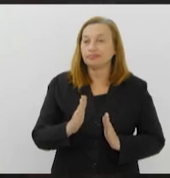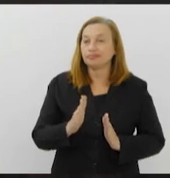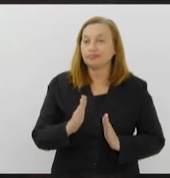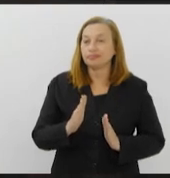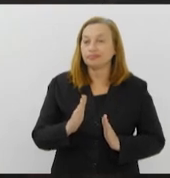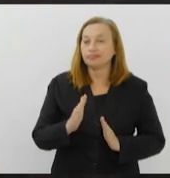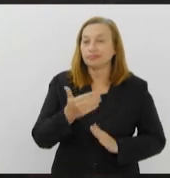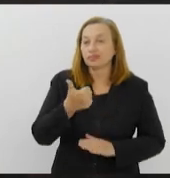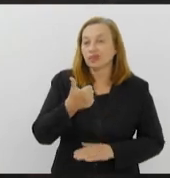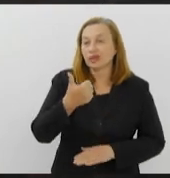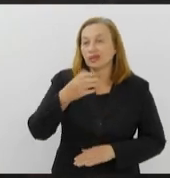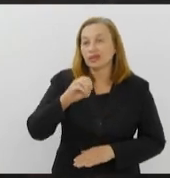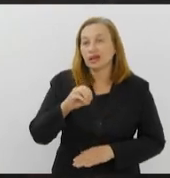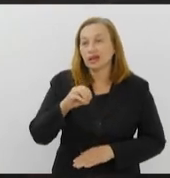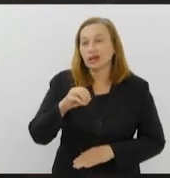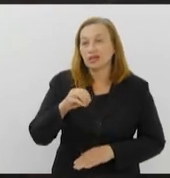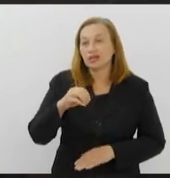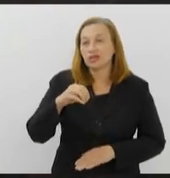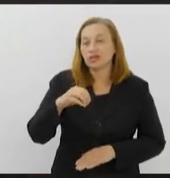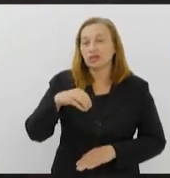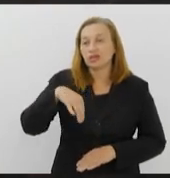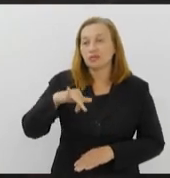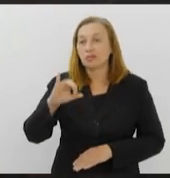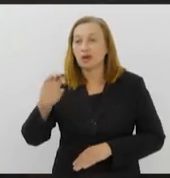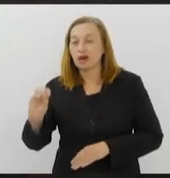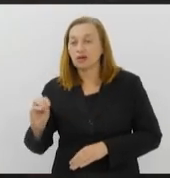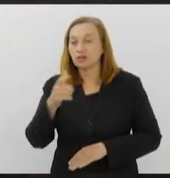Prazo 10 de maio de 2024.